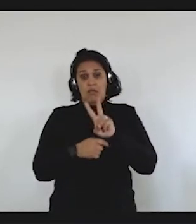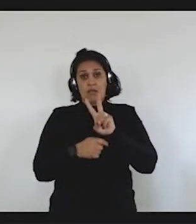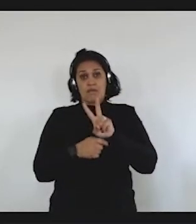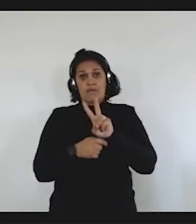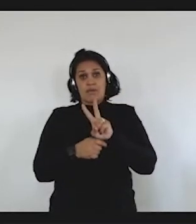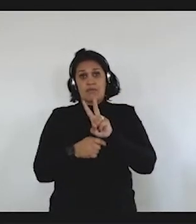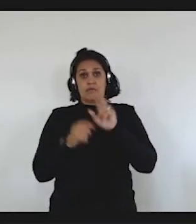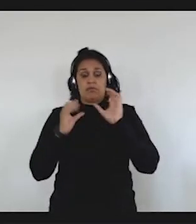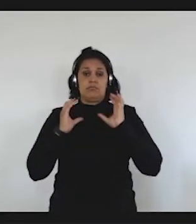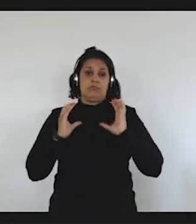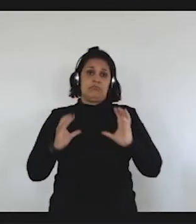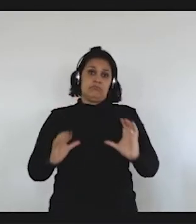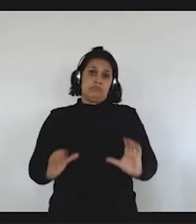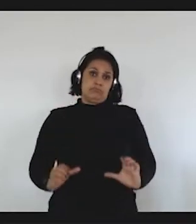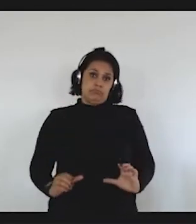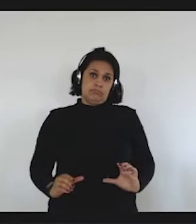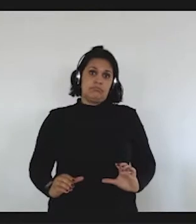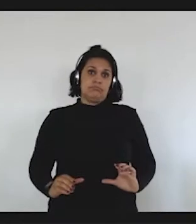o cidadão,